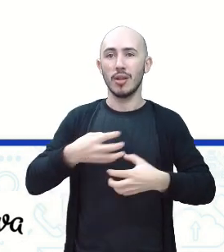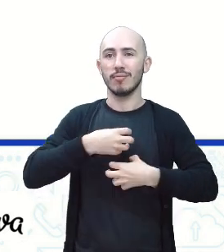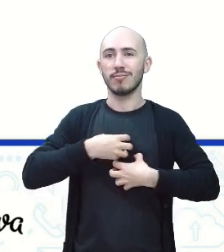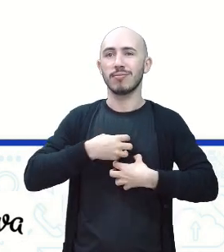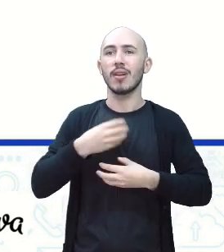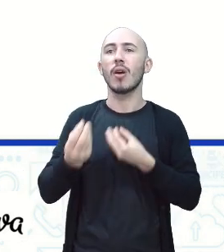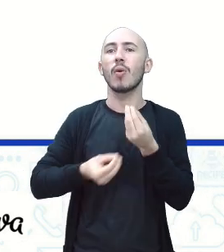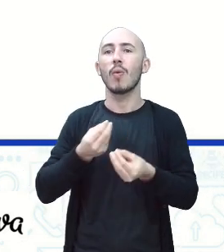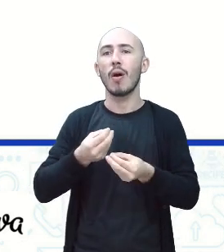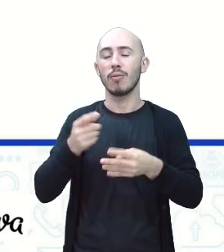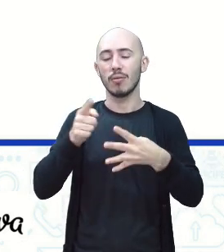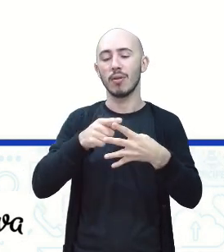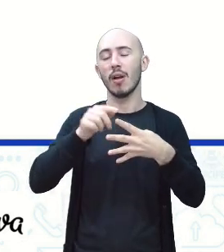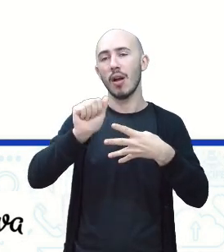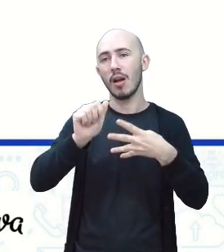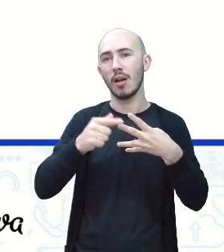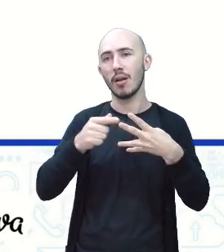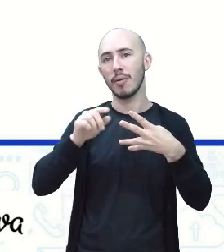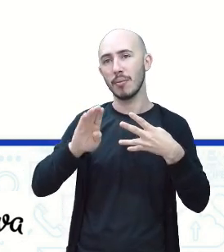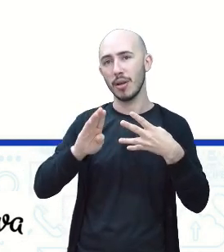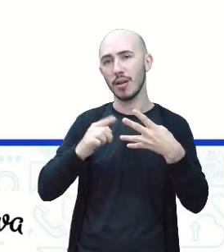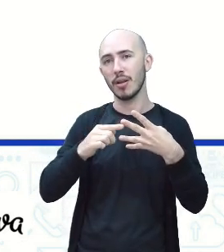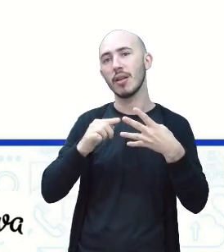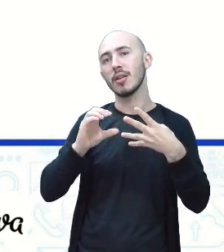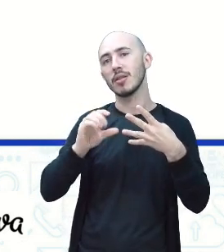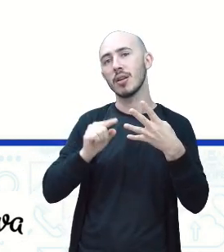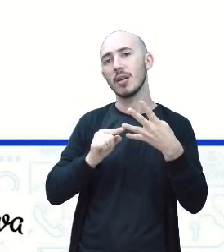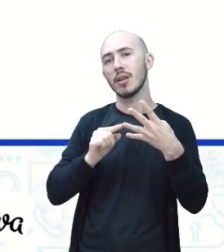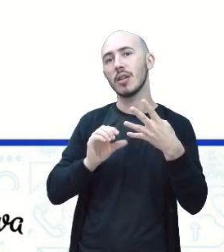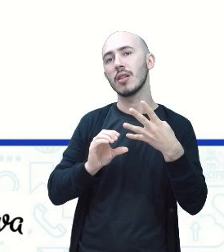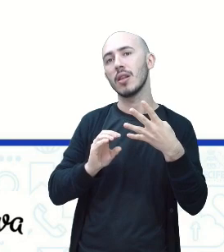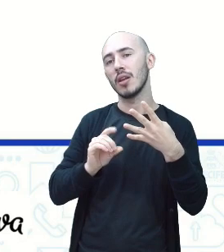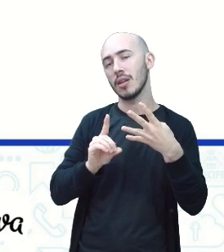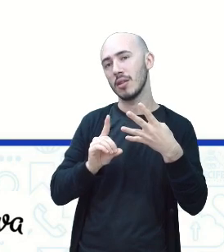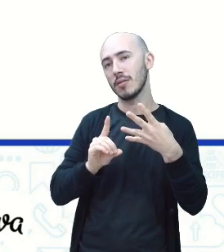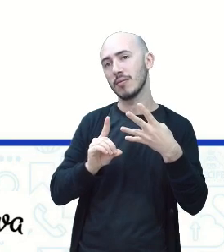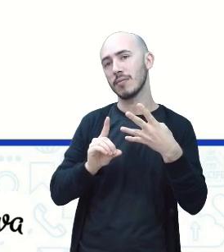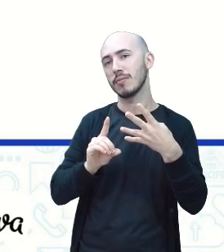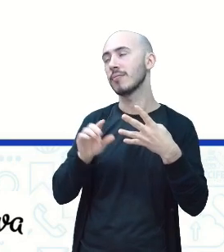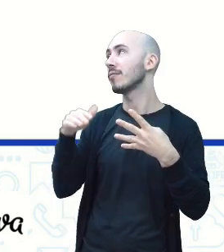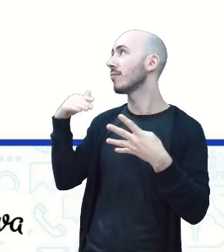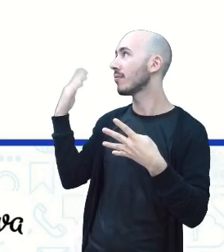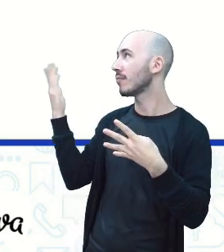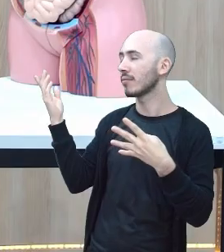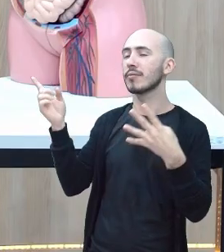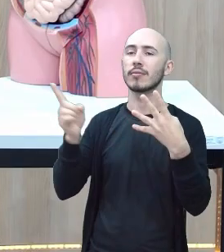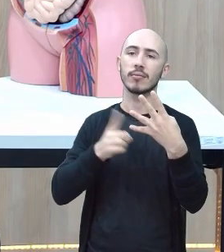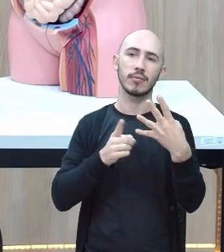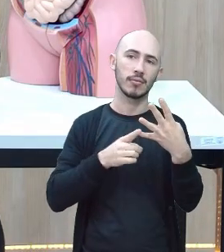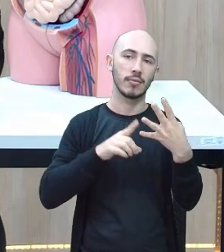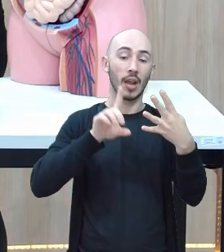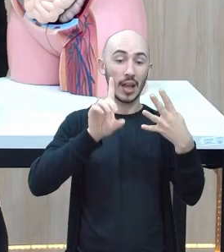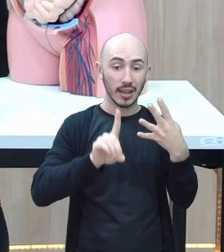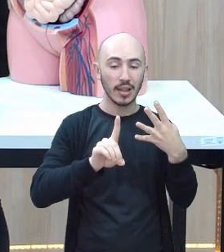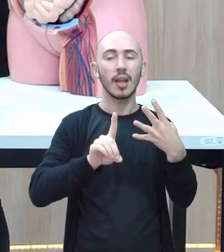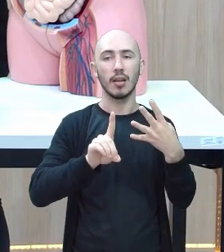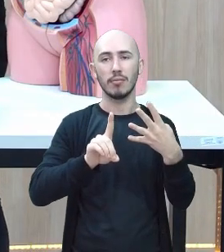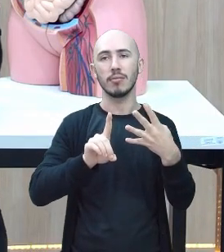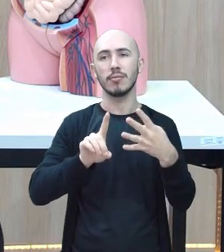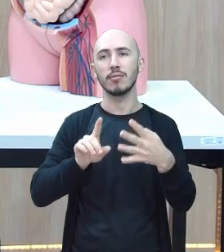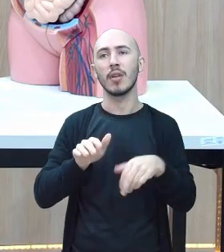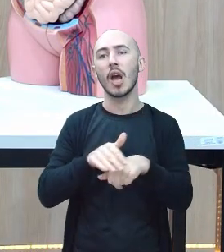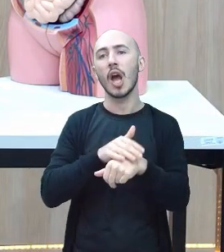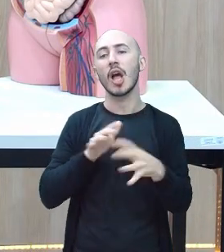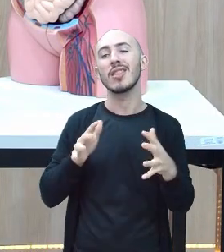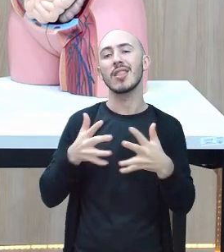tecido epitelial, muscular, conjuntivo ou nervoso? Tecido nervoso. Quem colocou,